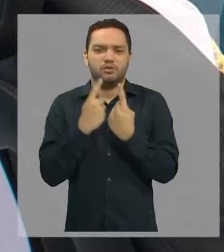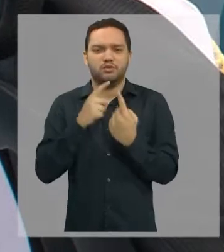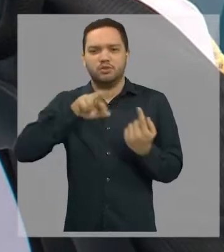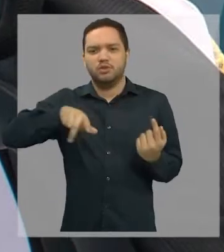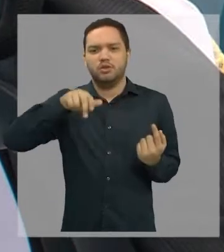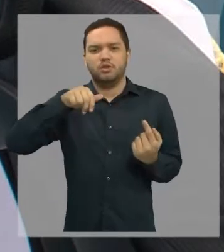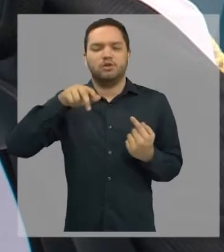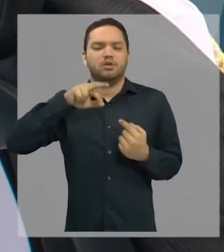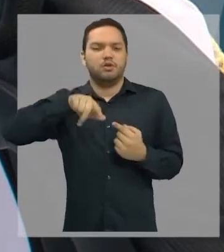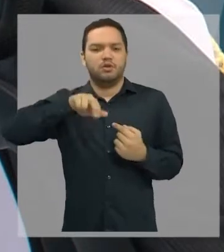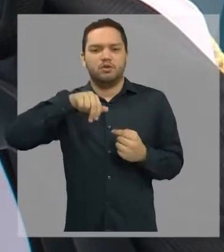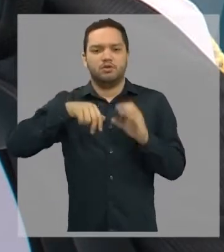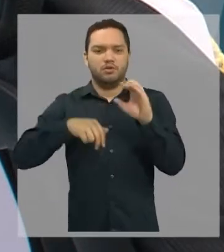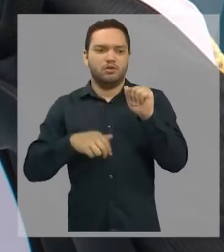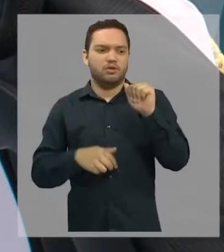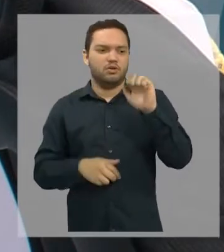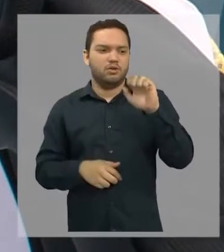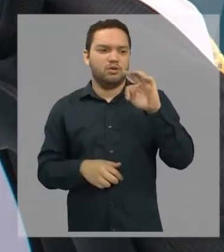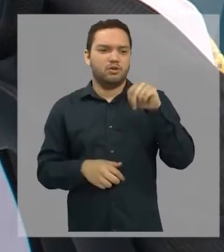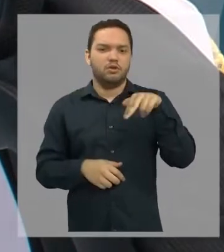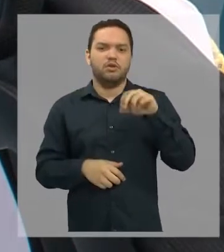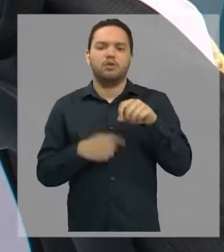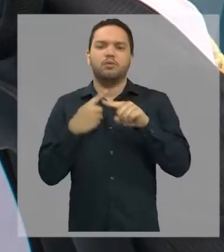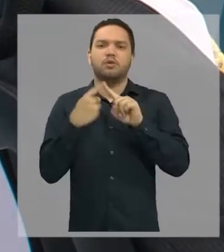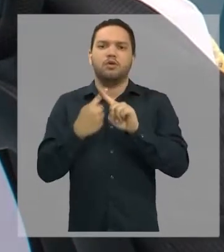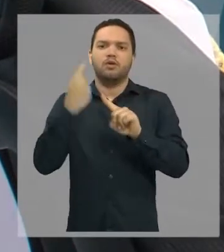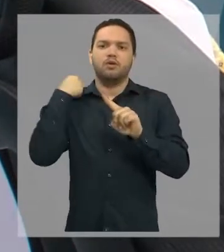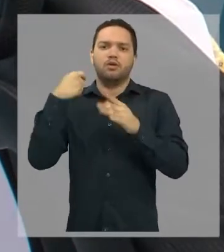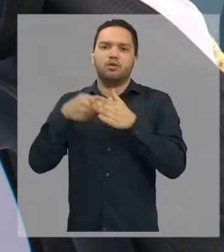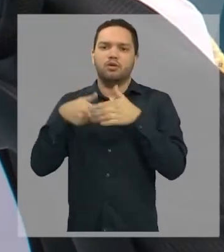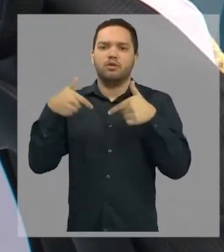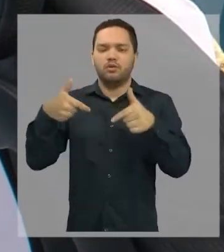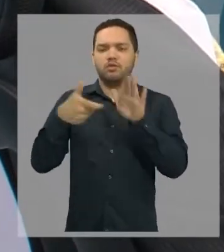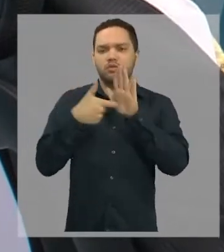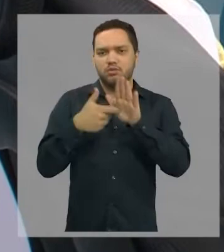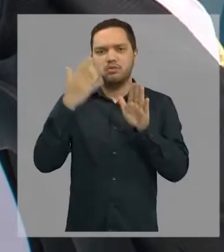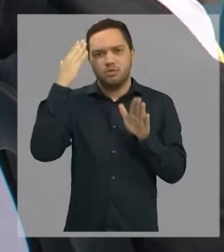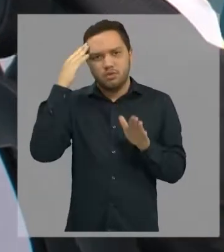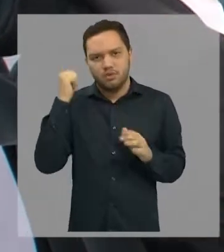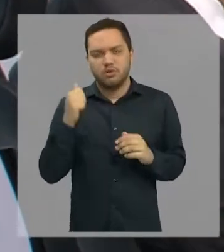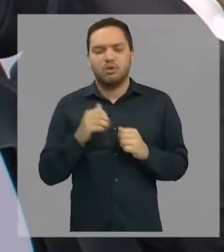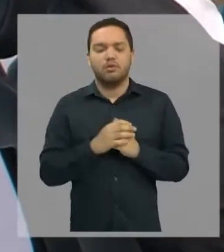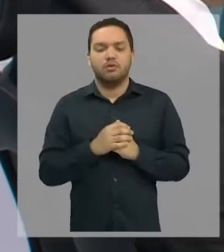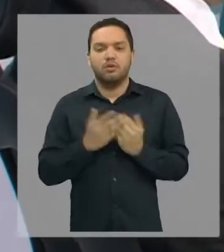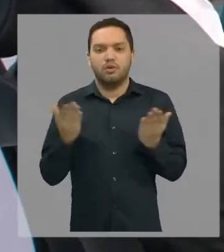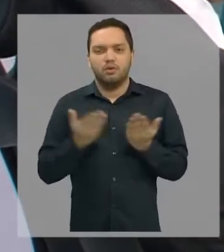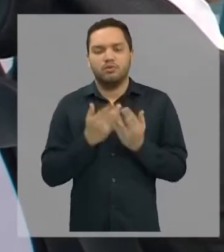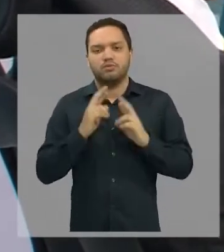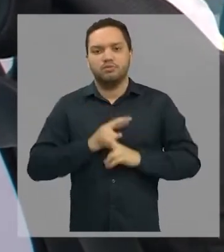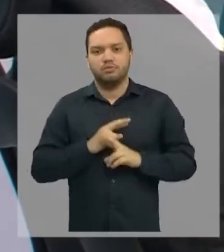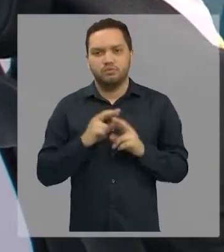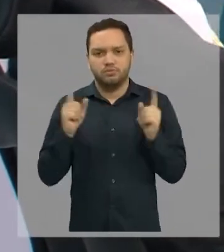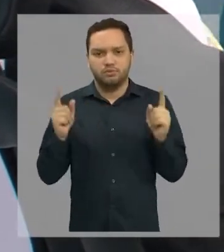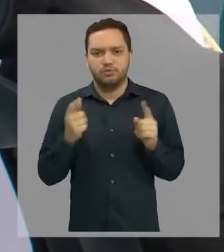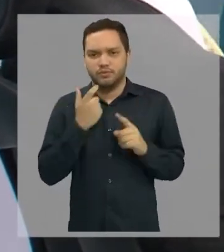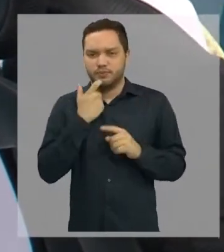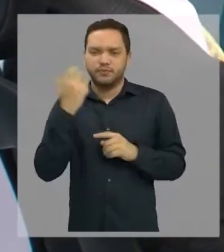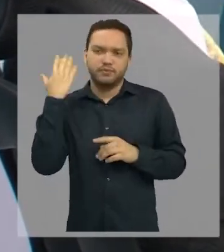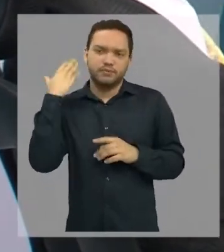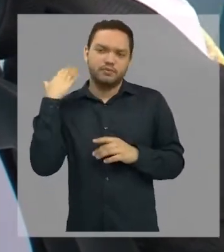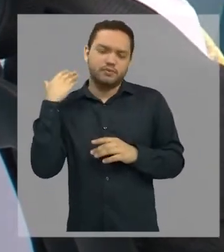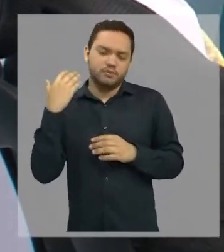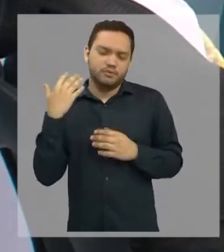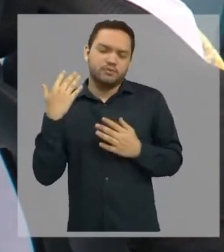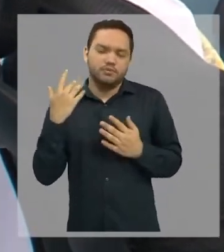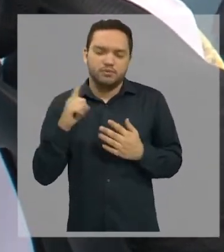era o talento mais. Você citou Caetano, esses caras vieram porque lutaram e mostraram que sabiam, que faziam coisas interessantes. Mas hoje não é até recentemente,